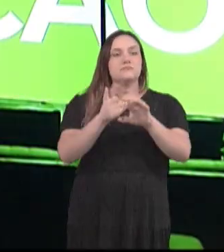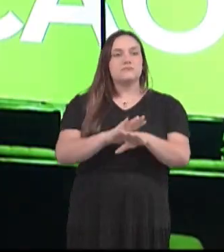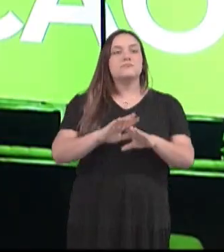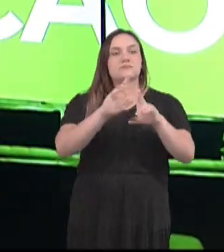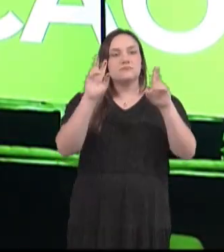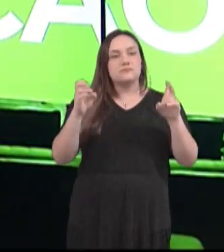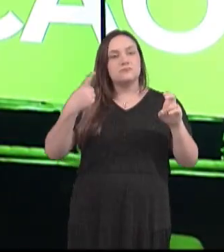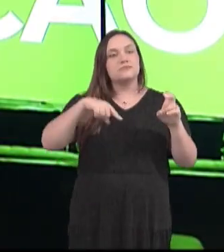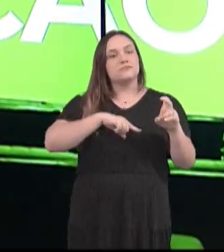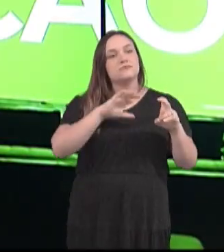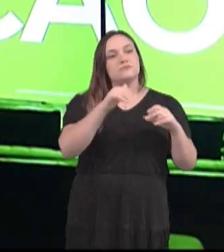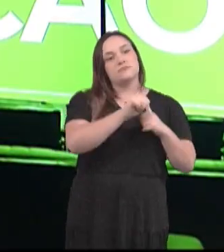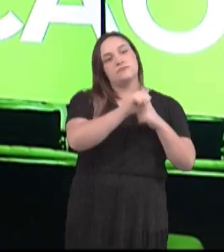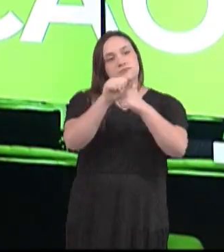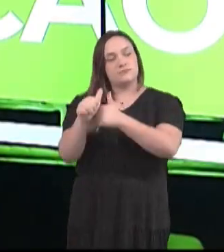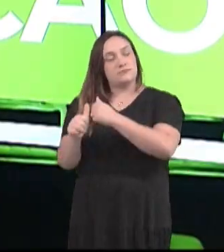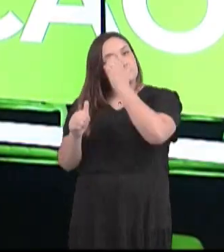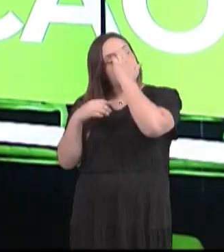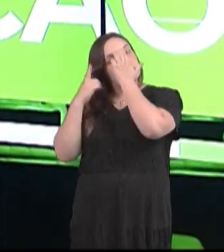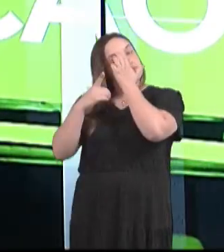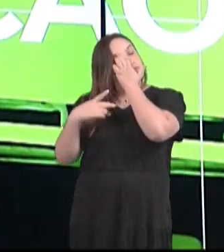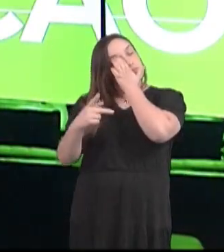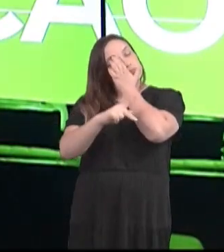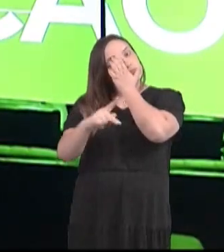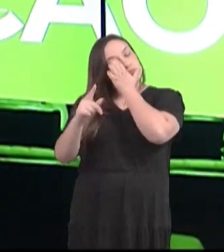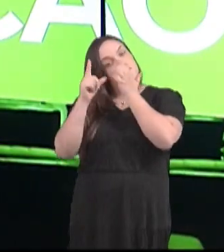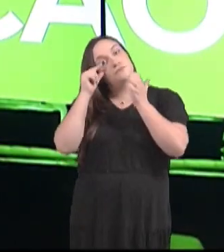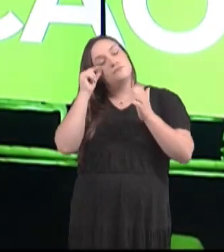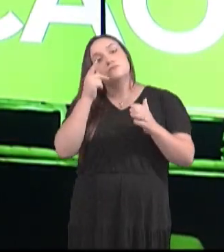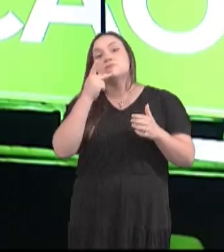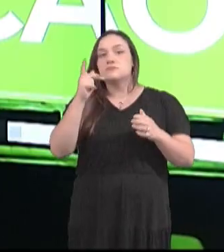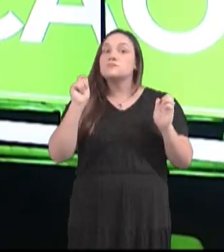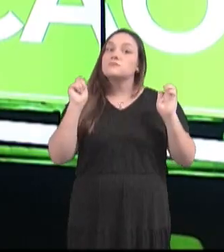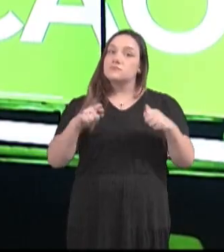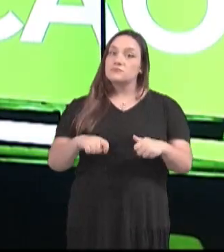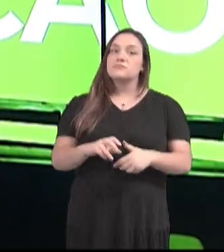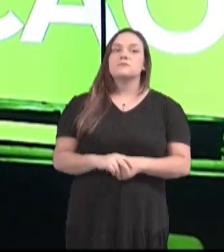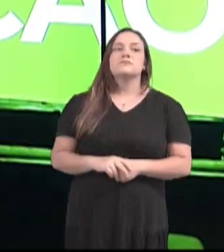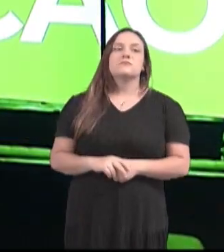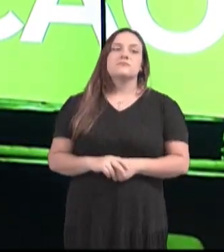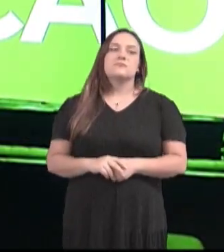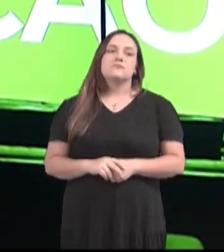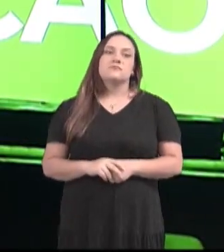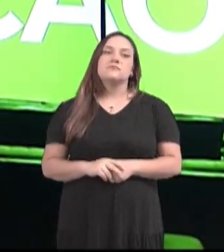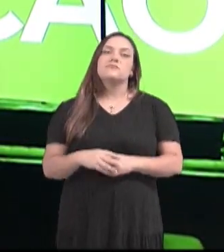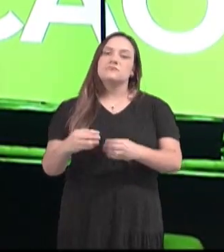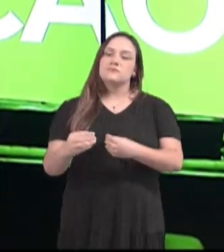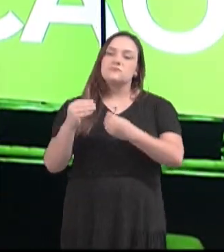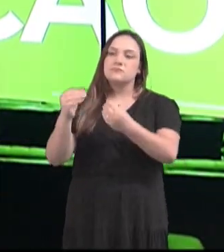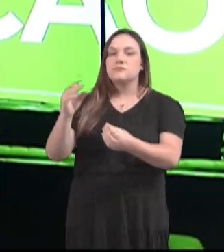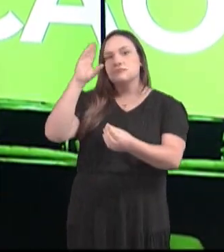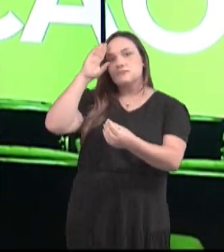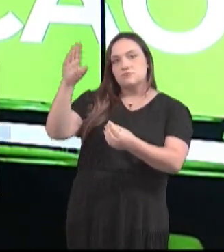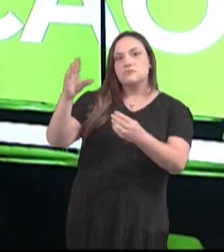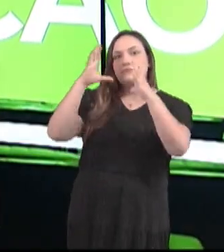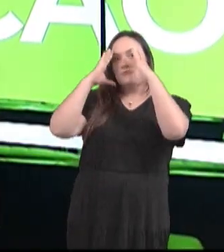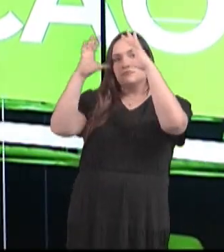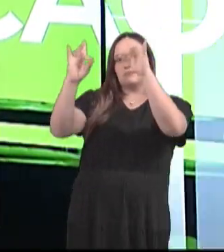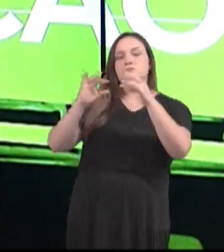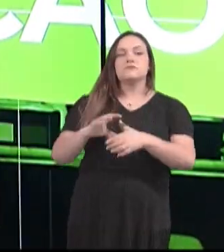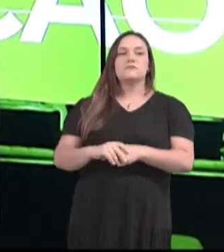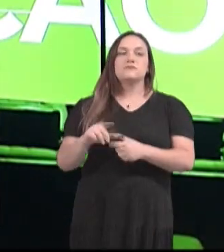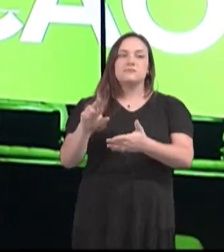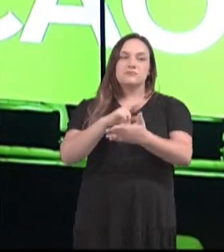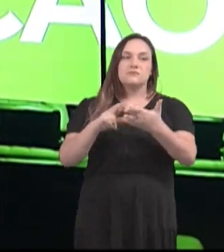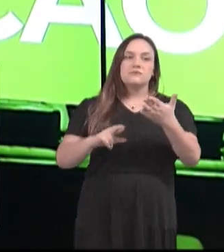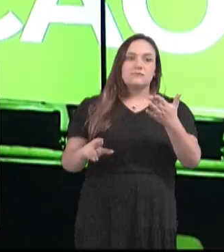assunto que a gente vem acompanhando, o deputado presidente Gerson Claro, inclusive mencionando a possibilidade de fazer a entrega formal